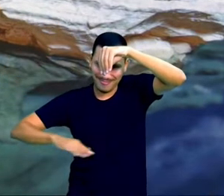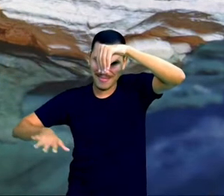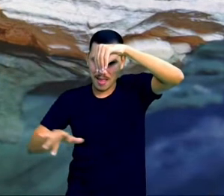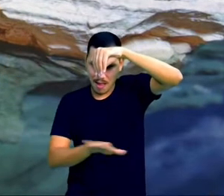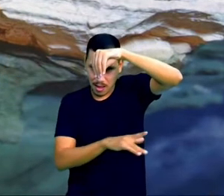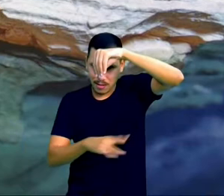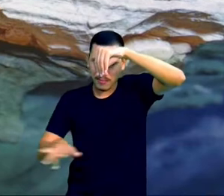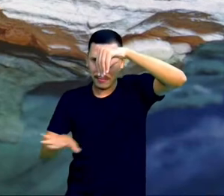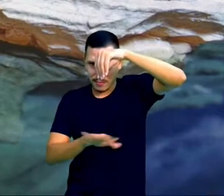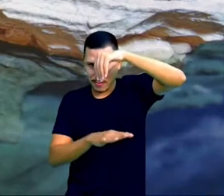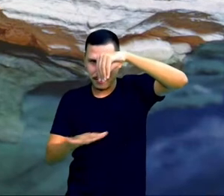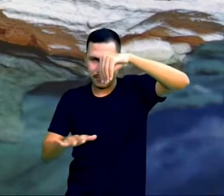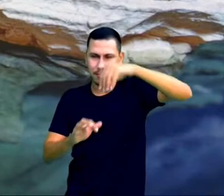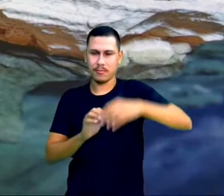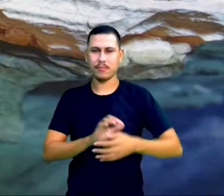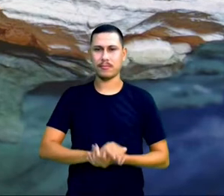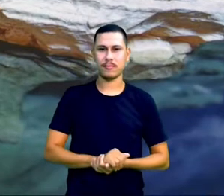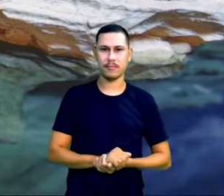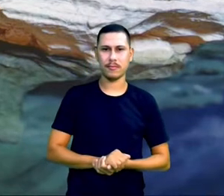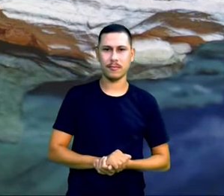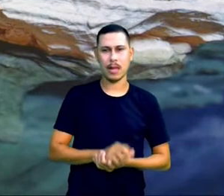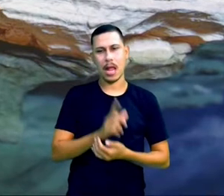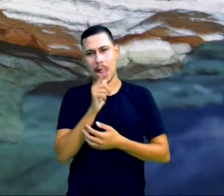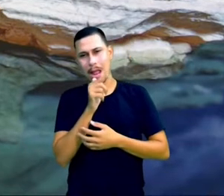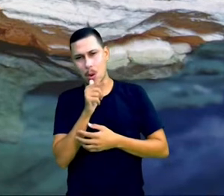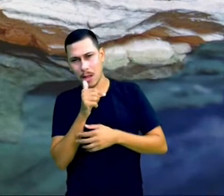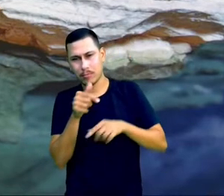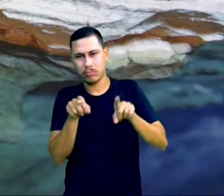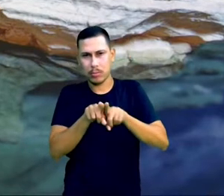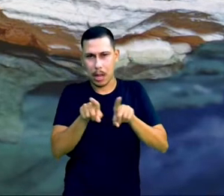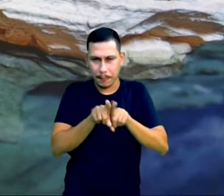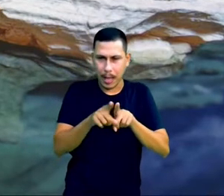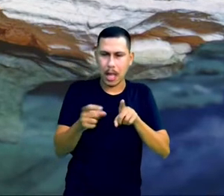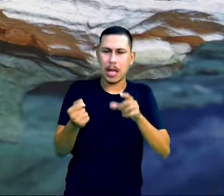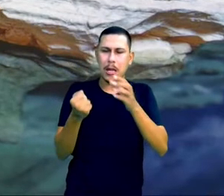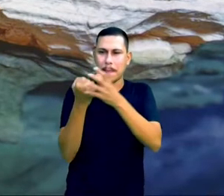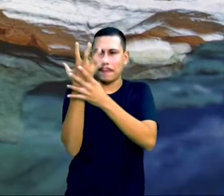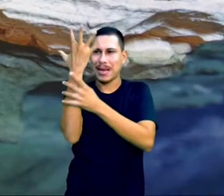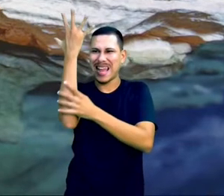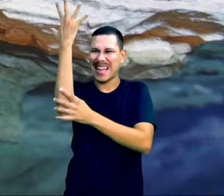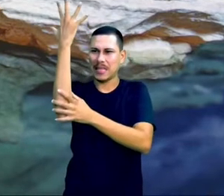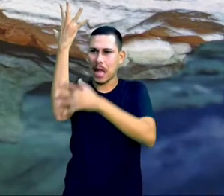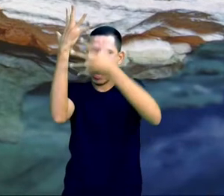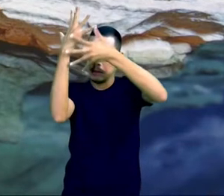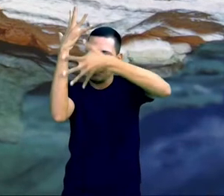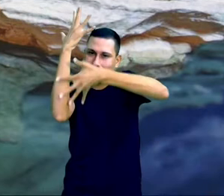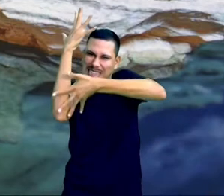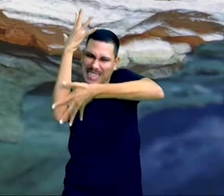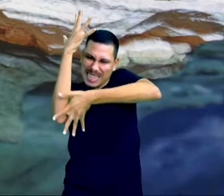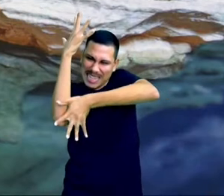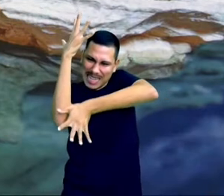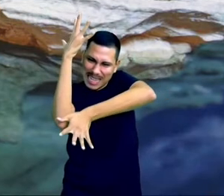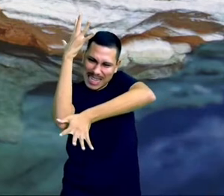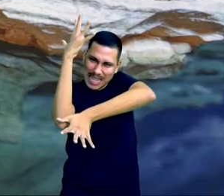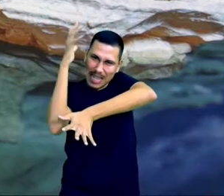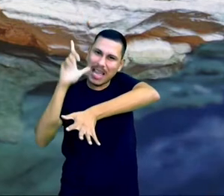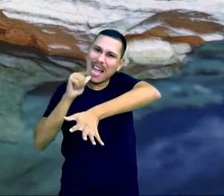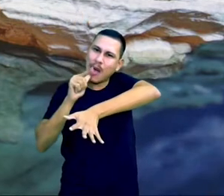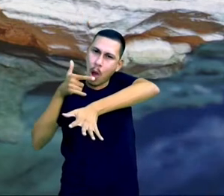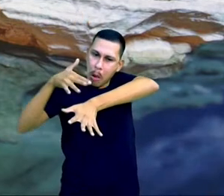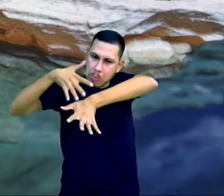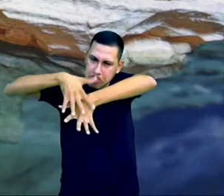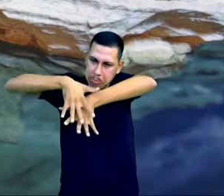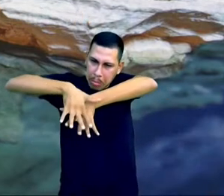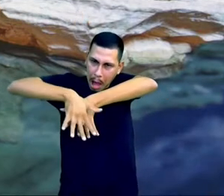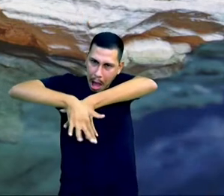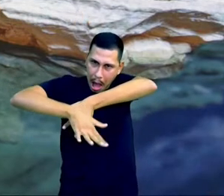água também se infiltra no solo através das raízes das plantas, tal como ocorre com o volume